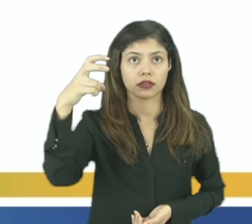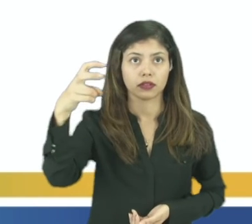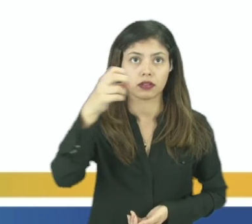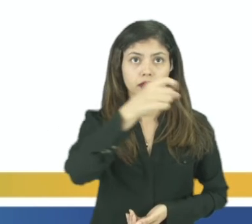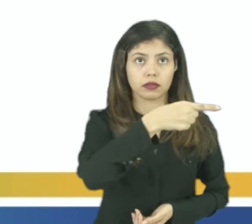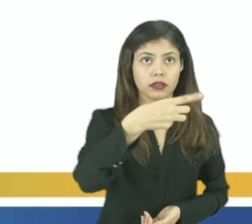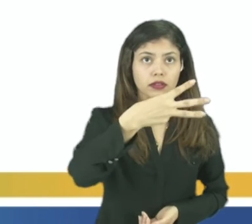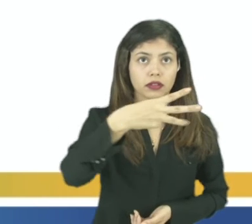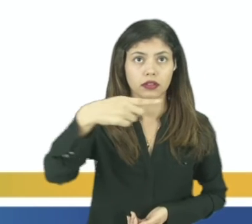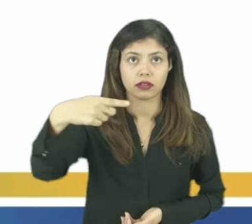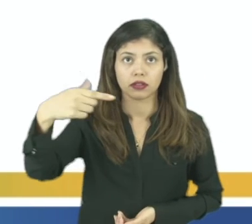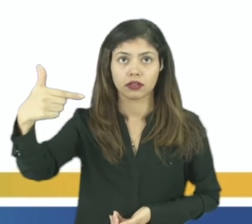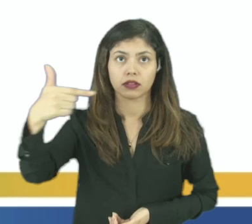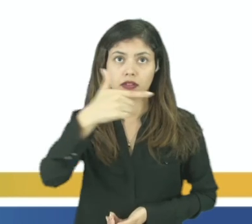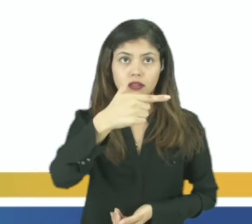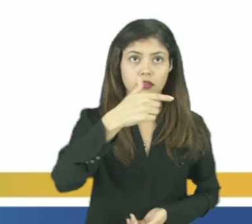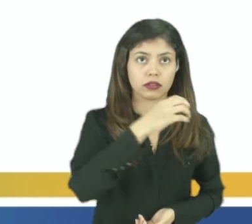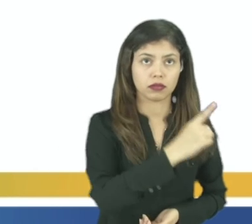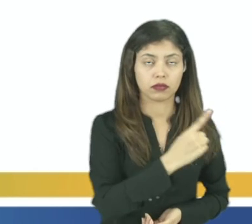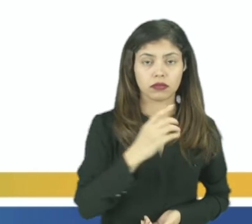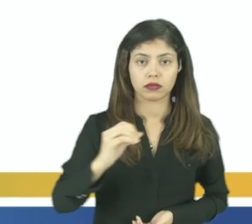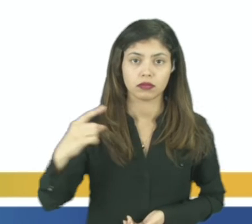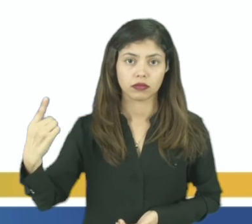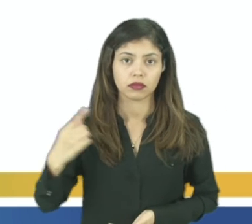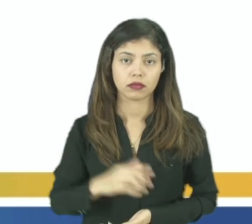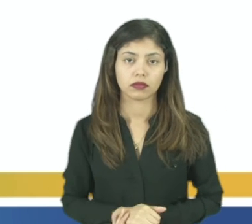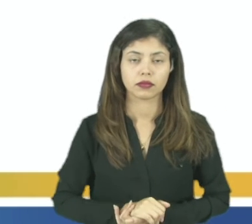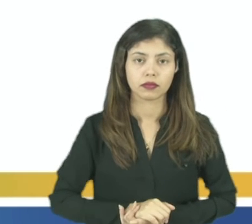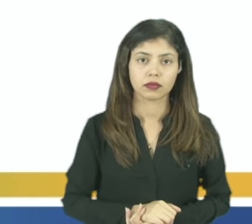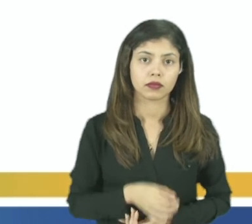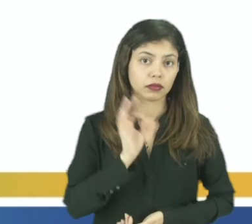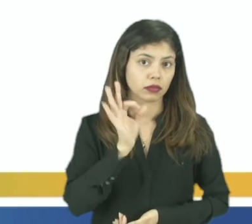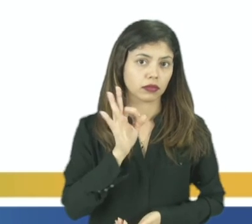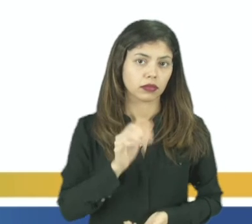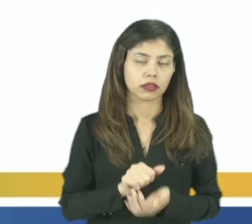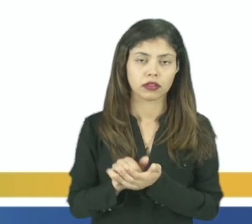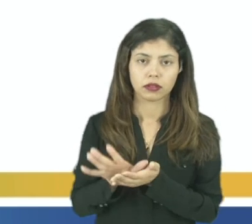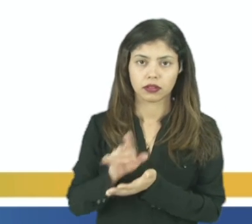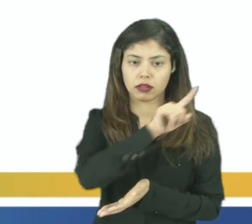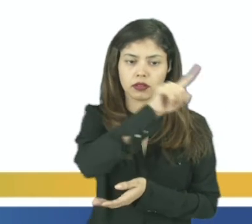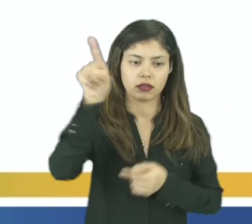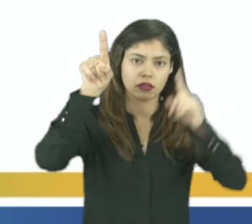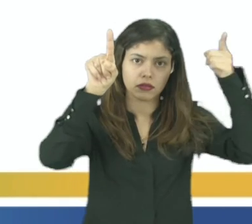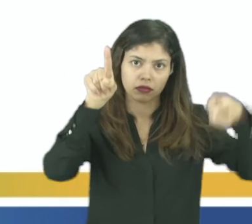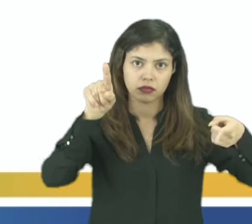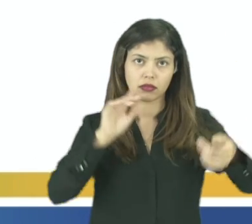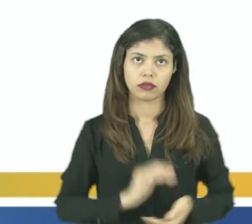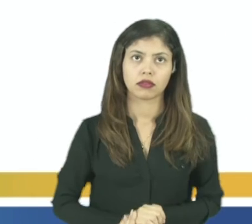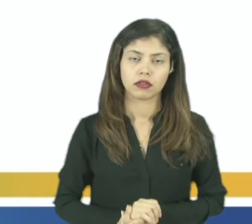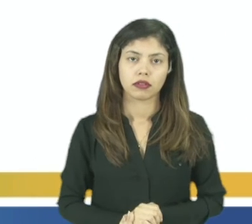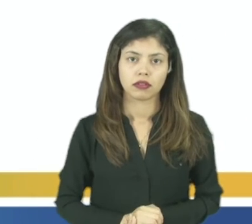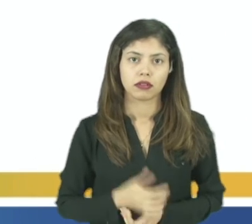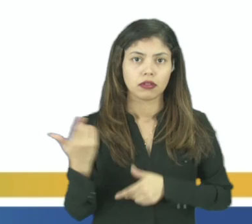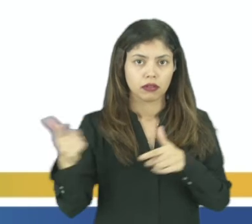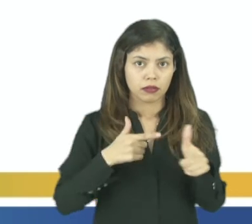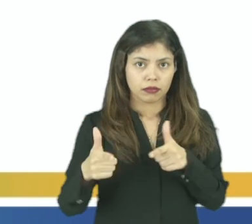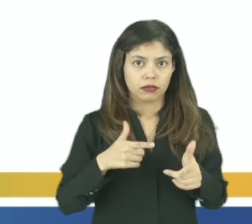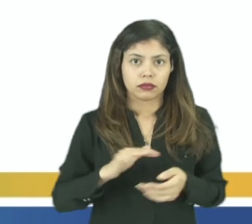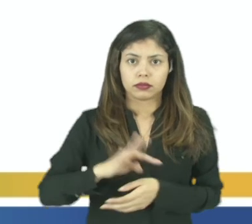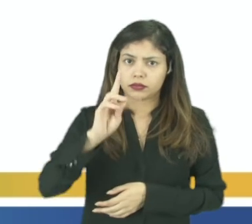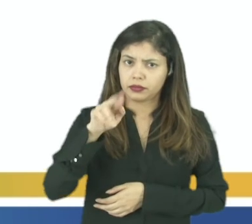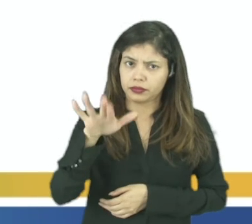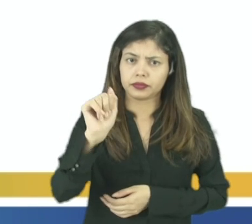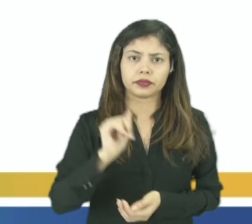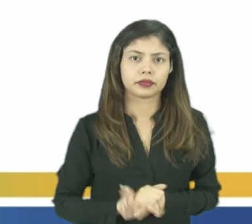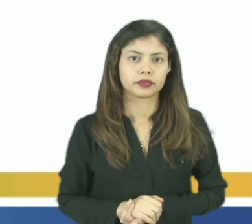menos 3, menos 2 e menos 2, 1, 0 e 1. Certo? Eliminando a primeira linha e a coluna. E aí nós vamos trabalhar esse